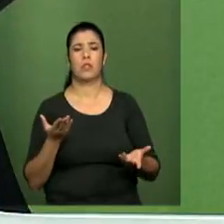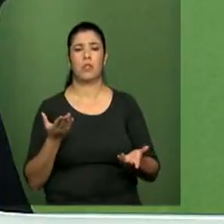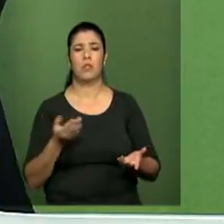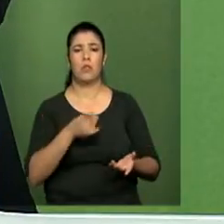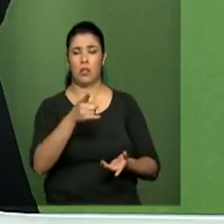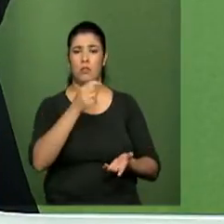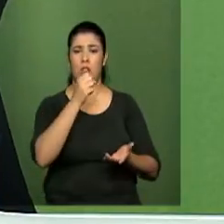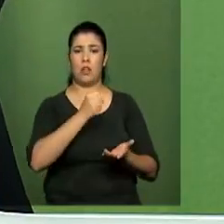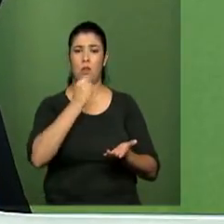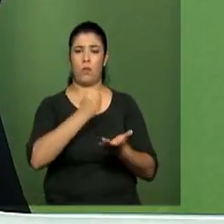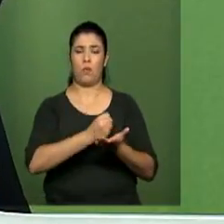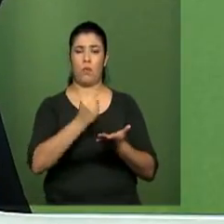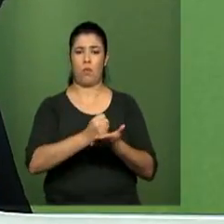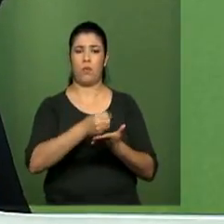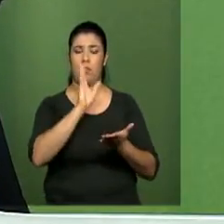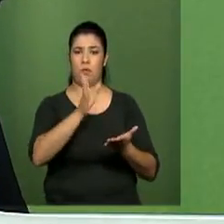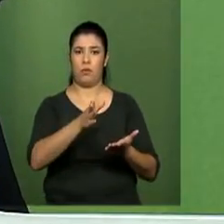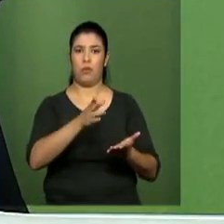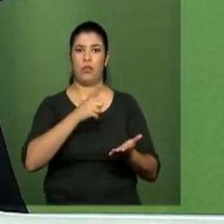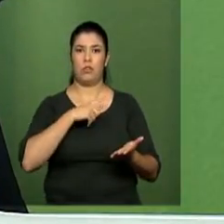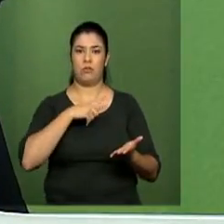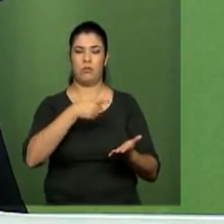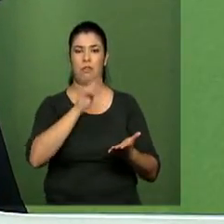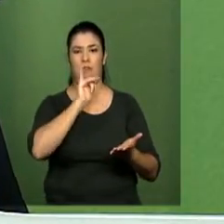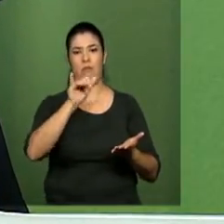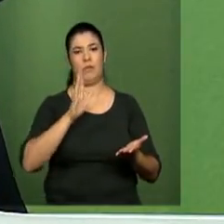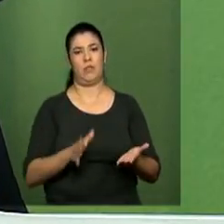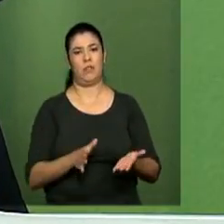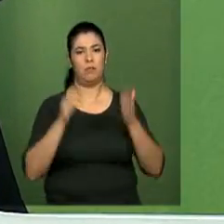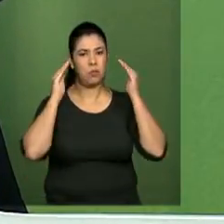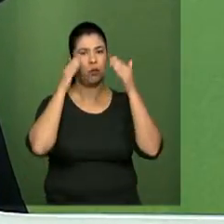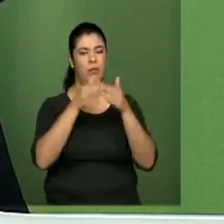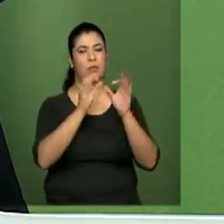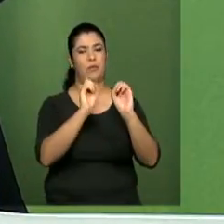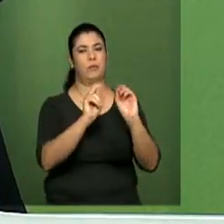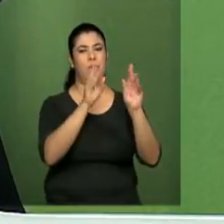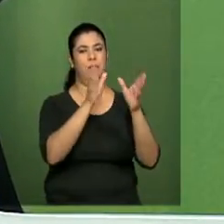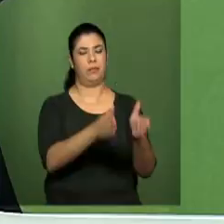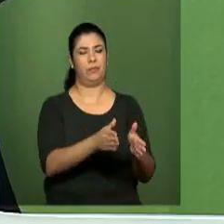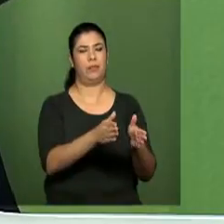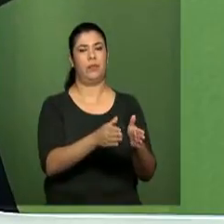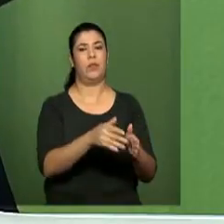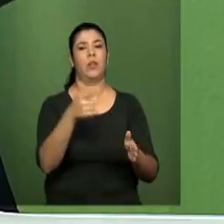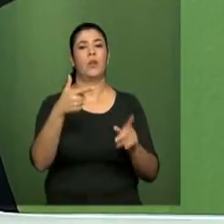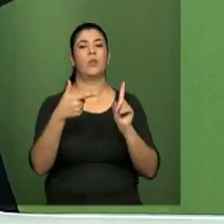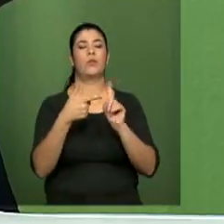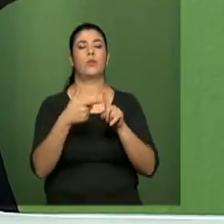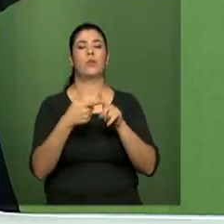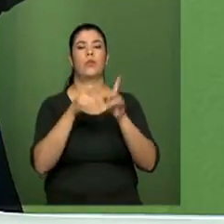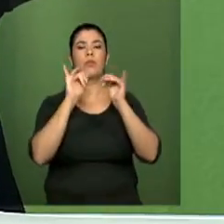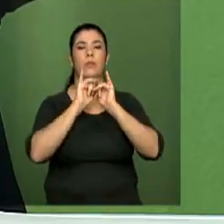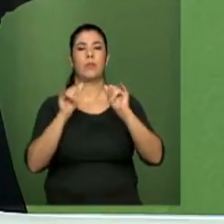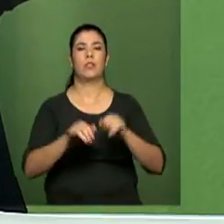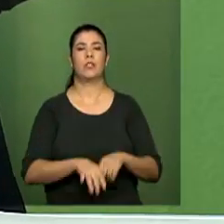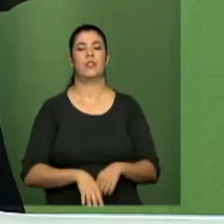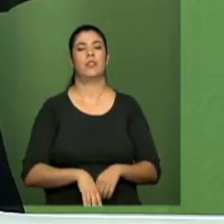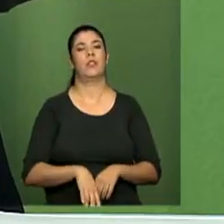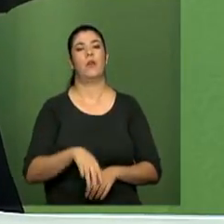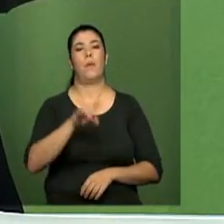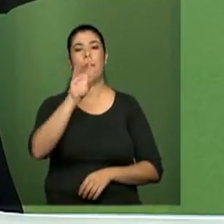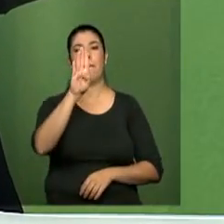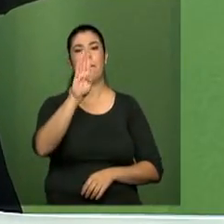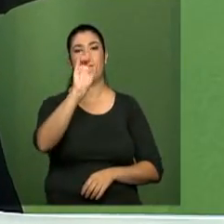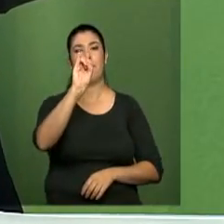numa sua informação para todo cidadão brasileiro a segunda é o dado biométrico o dado meu método que vai